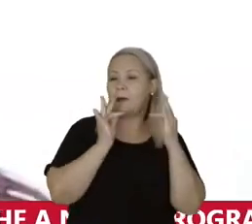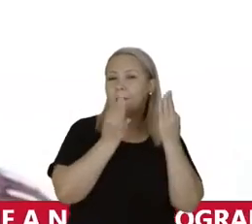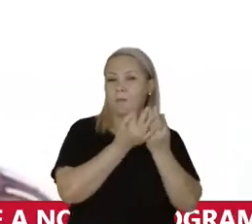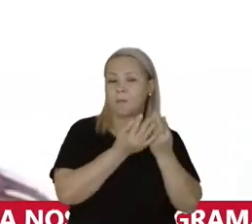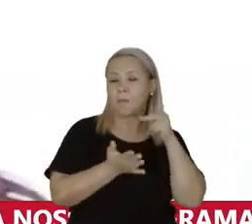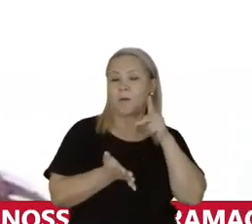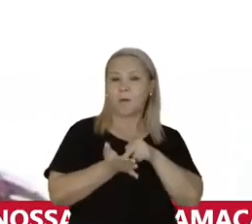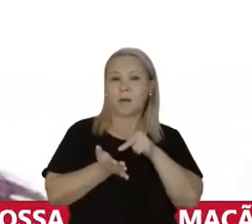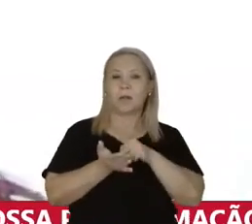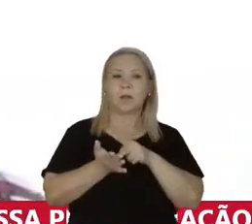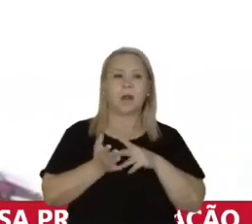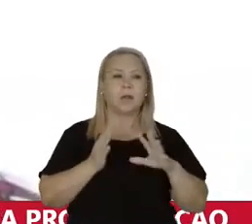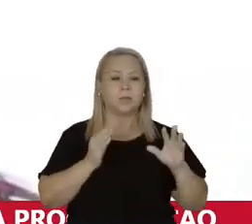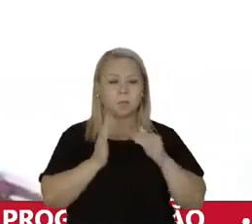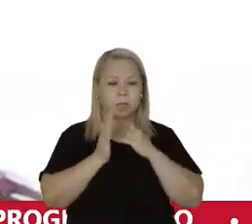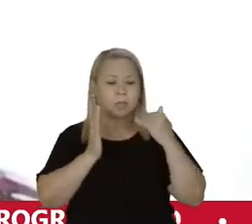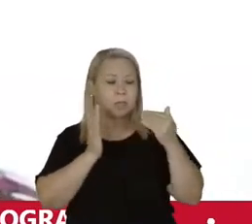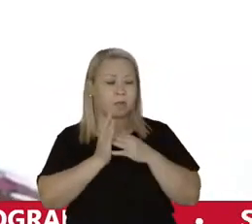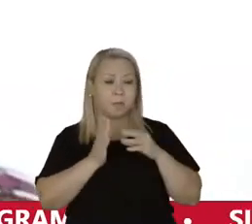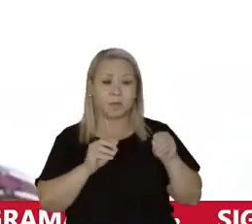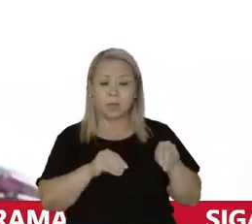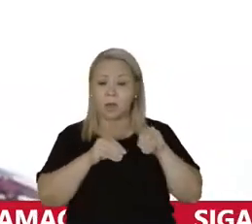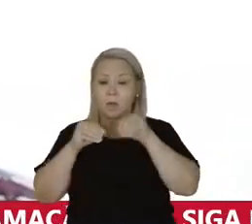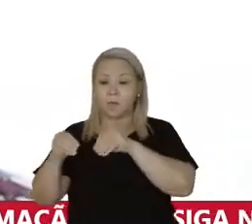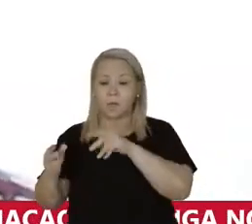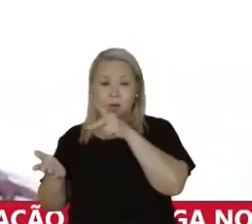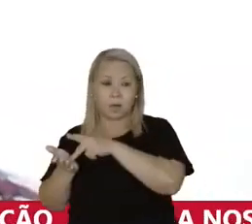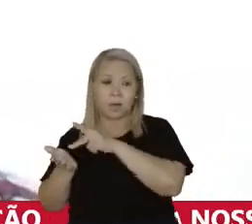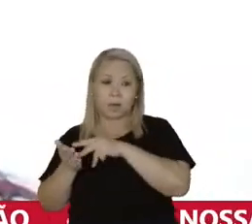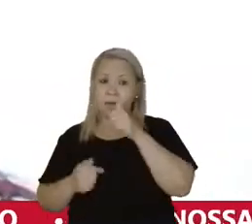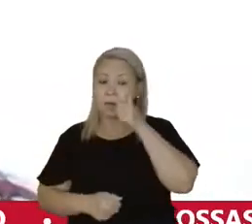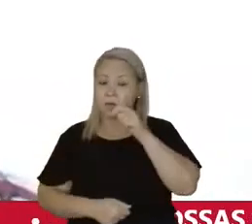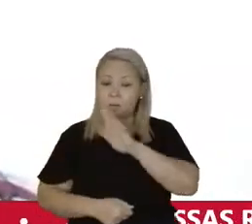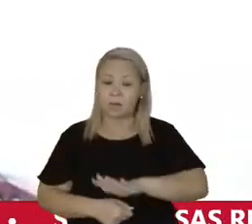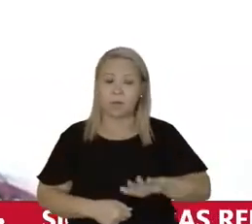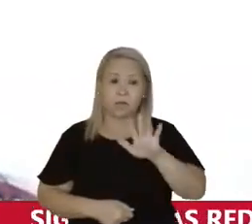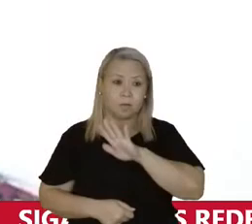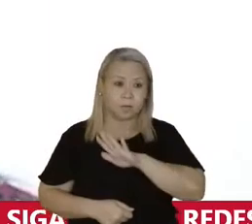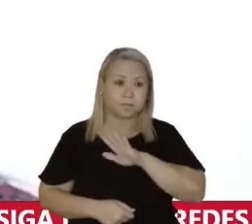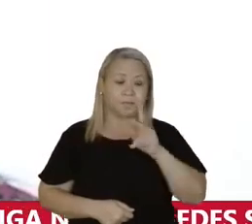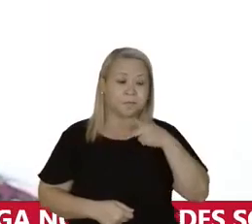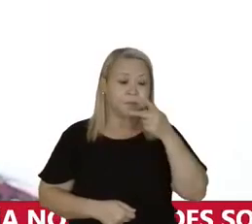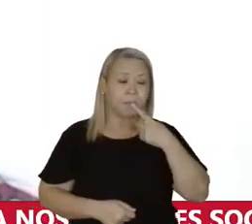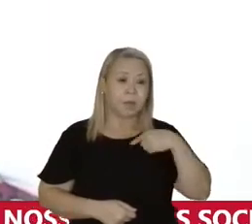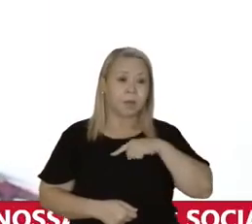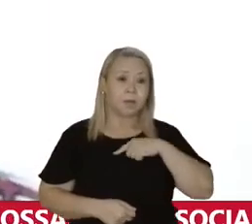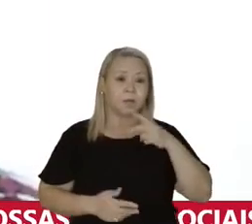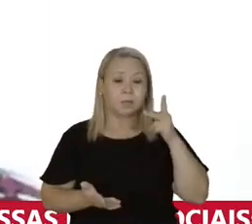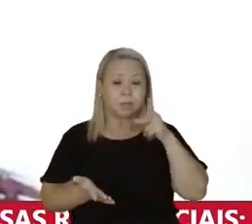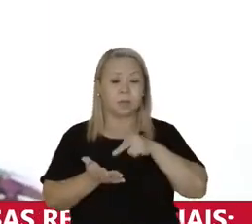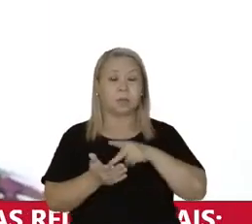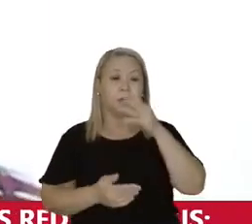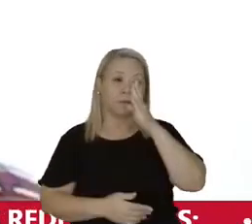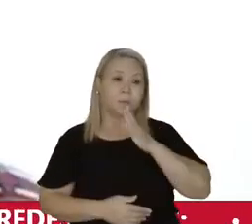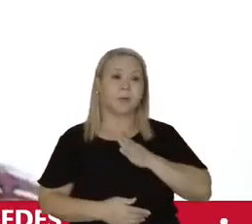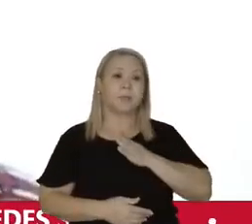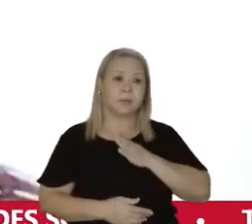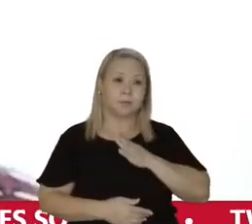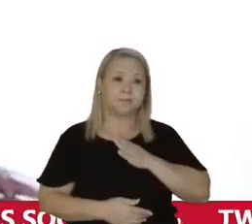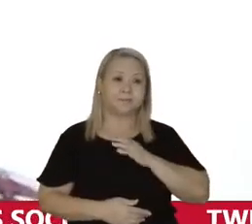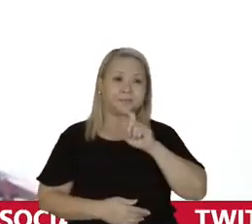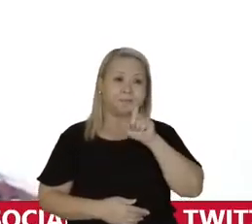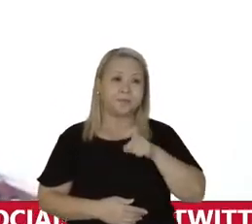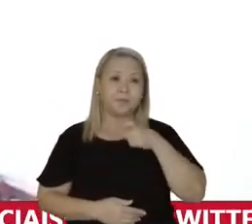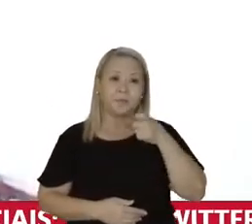uma realidade que está completamente fora da realidade das mulheres de modo geral, mas falando da nossa realidade, da realidade brasileira,